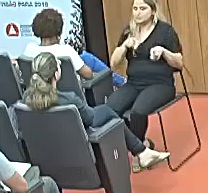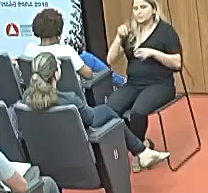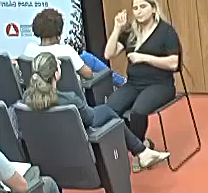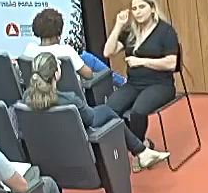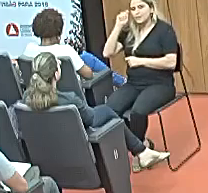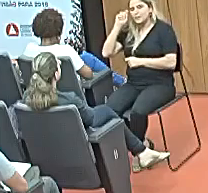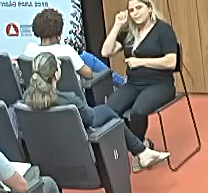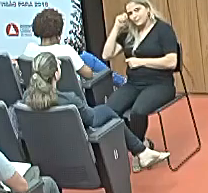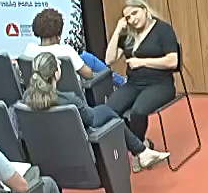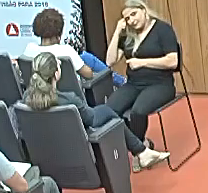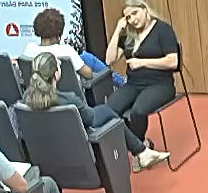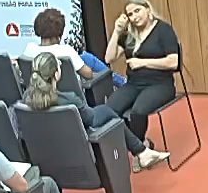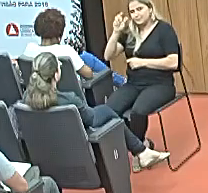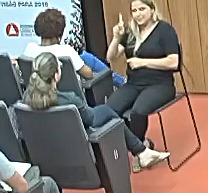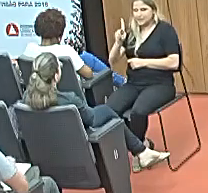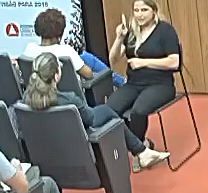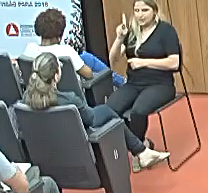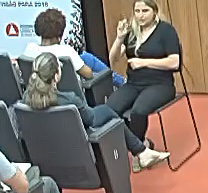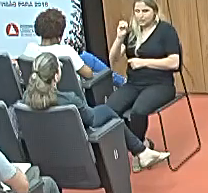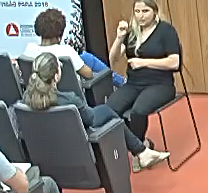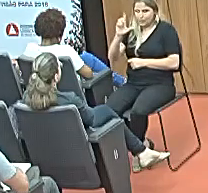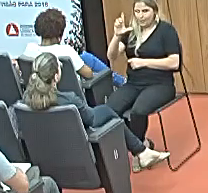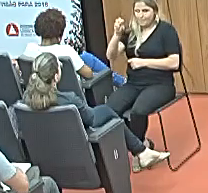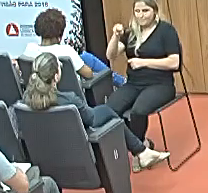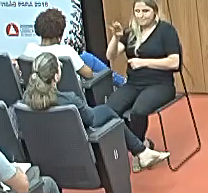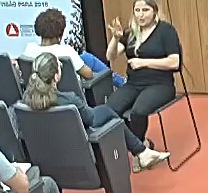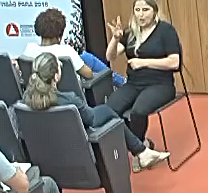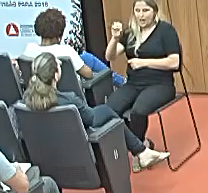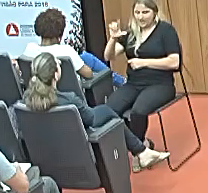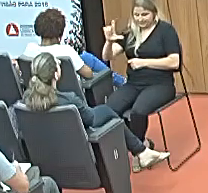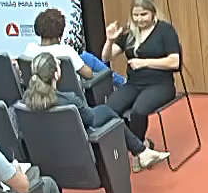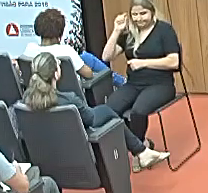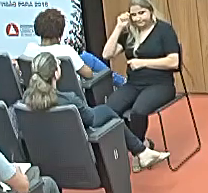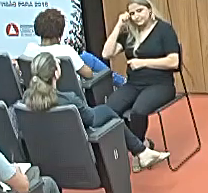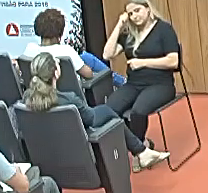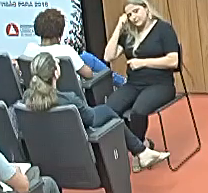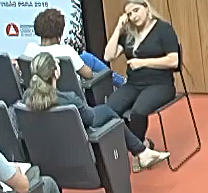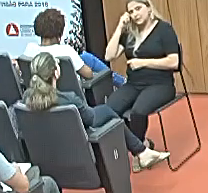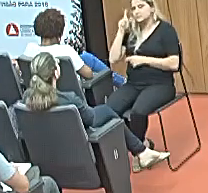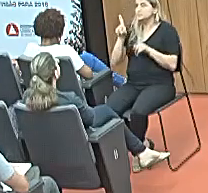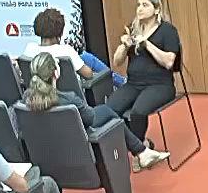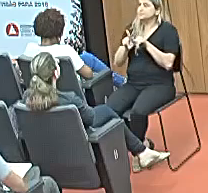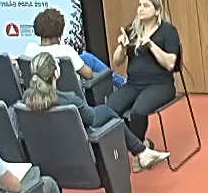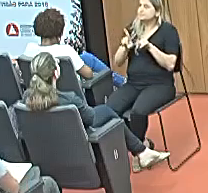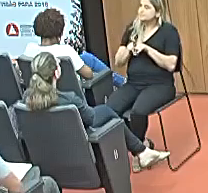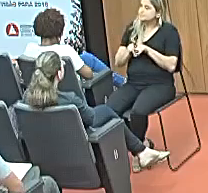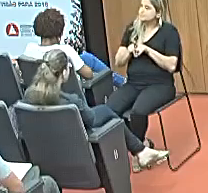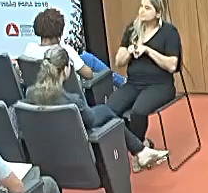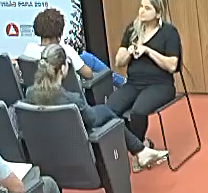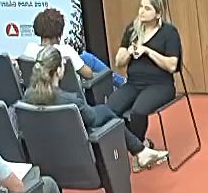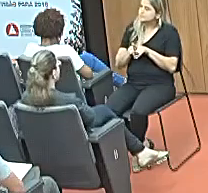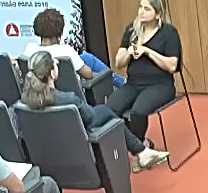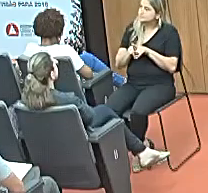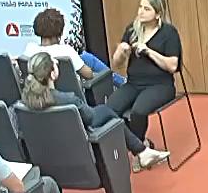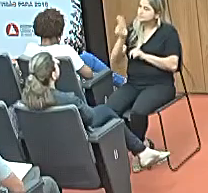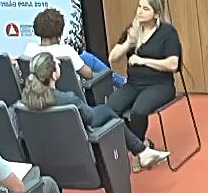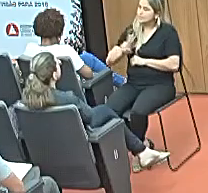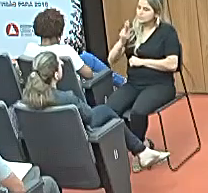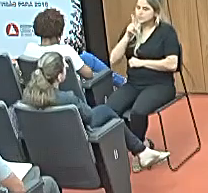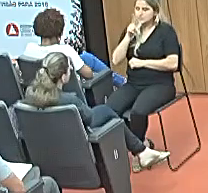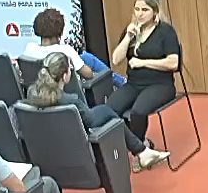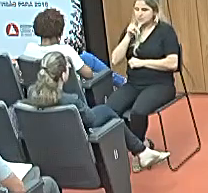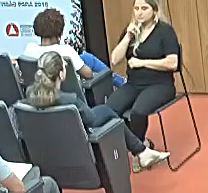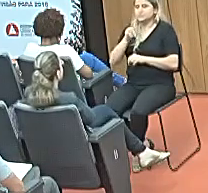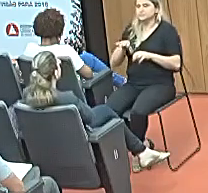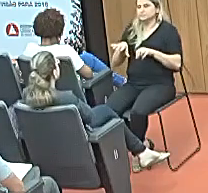122 água para todos a universalização do acesso e uso da água 128 segurança alimentar